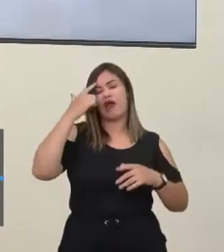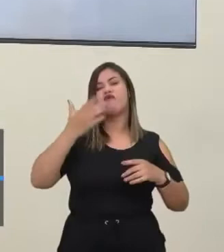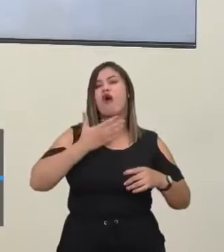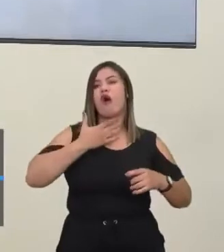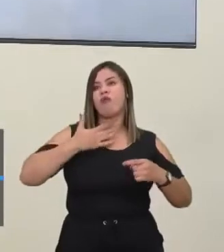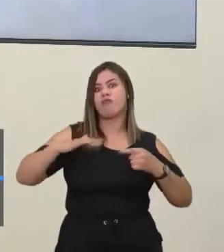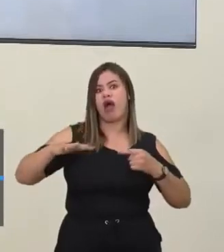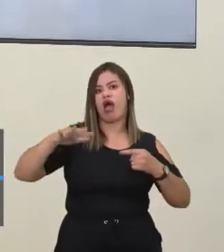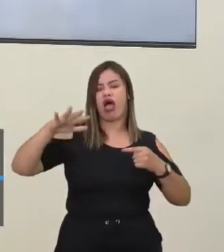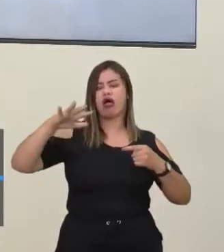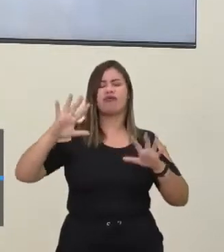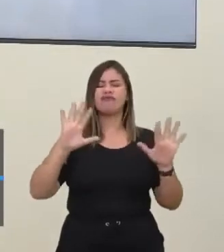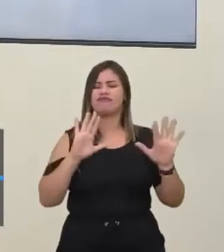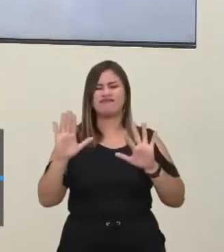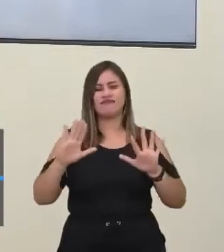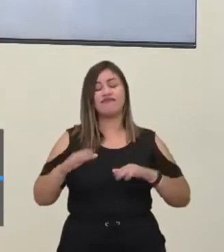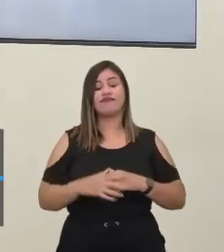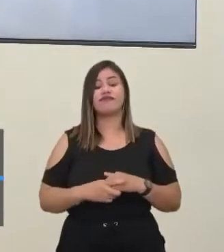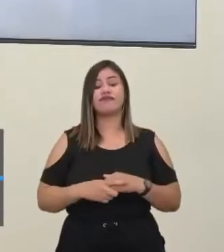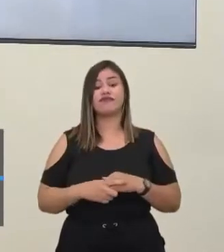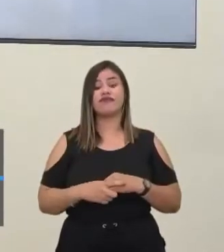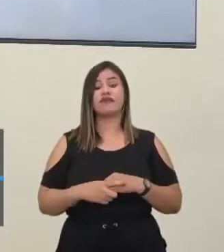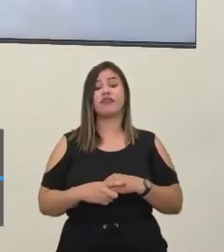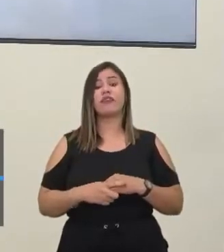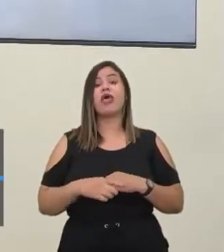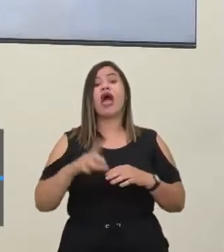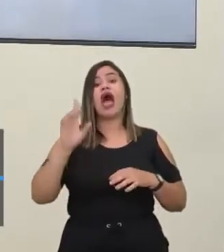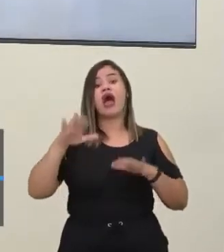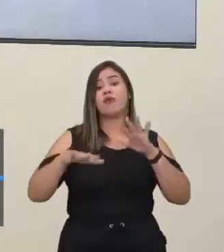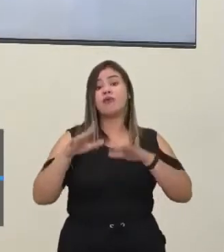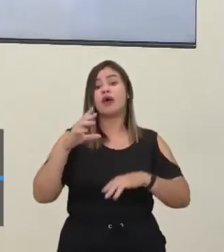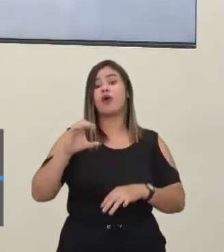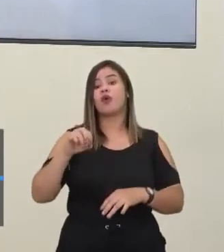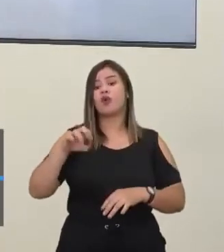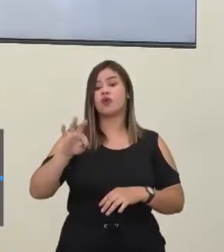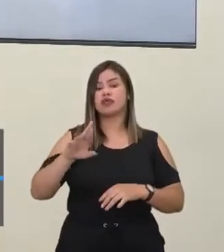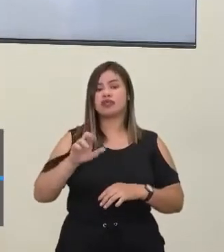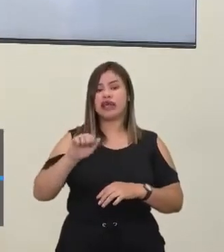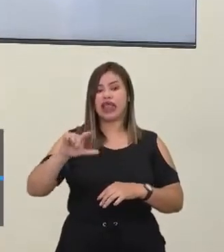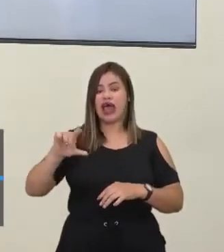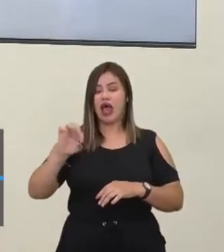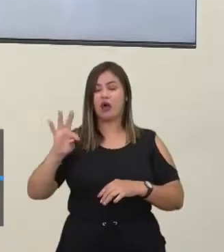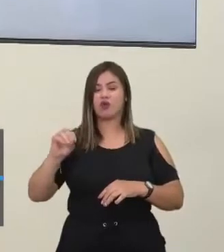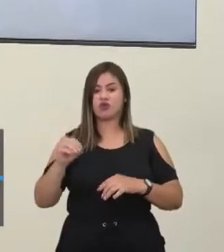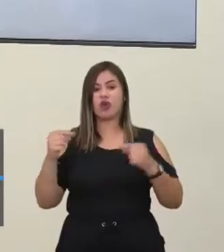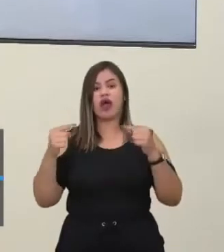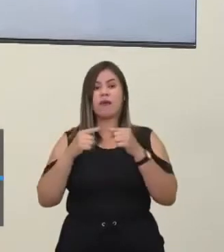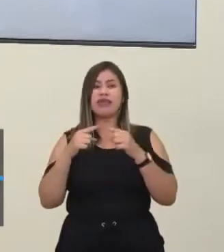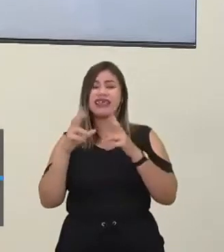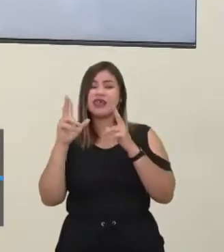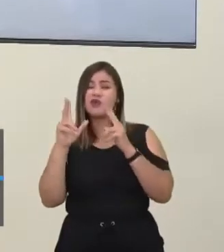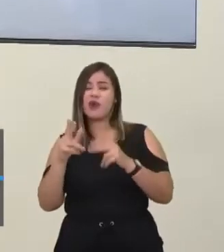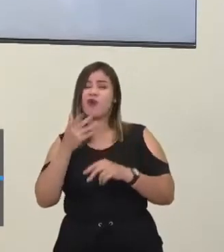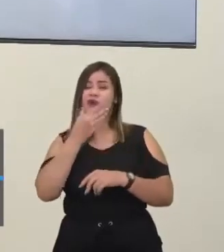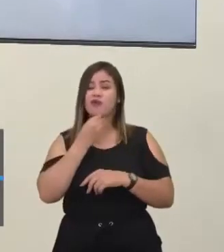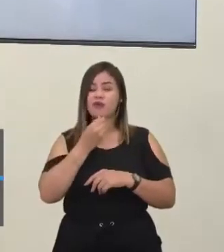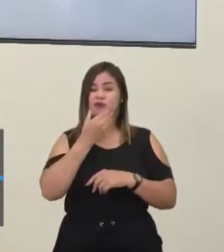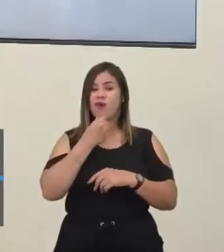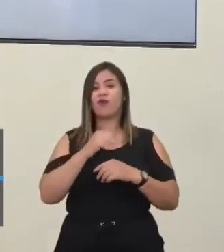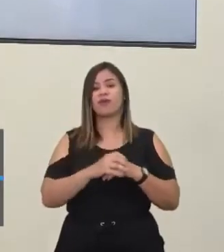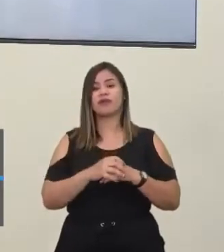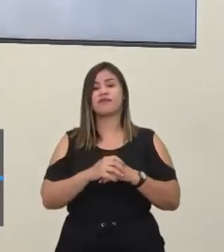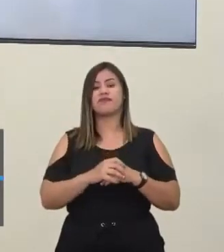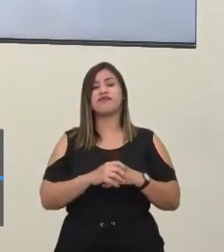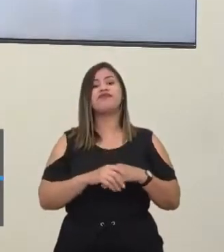tá? Geralmente, gente, a contraltina, a voz dela é uma voz praticamente igual à de um homem. E geralmente, né, quanto